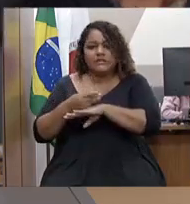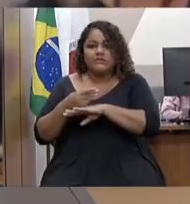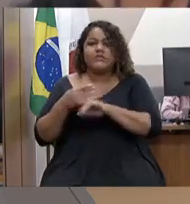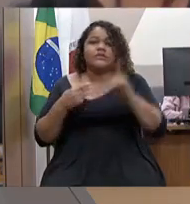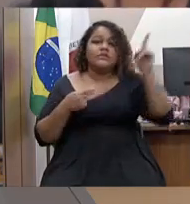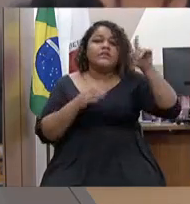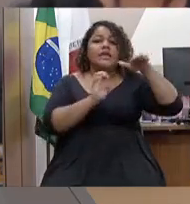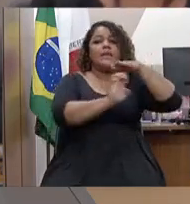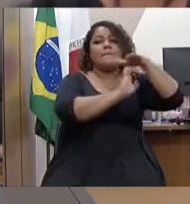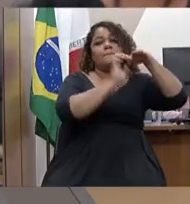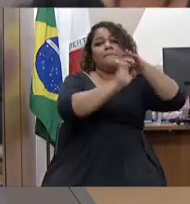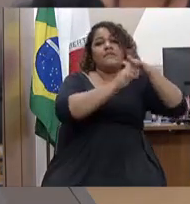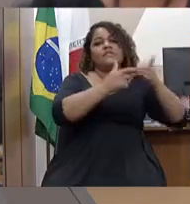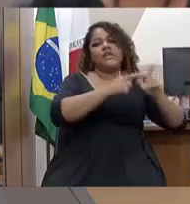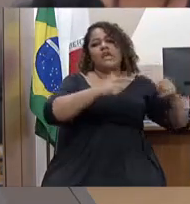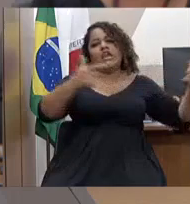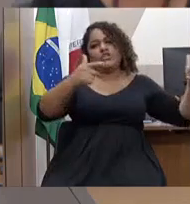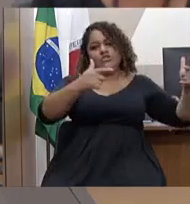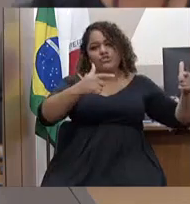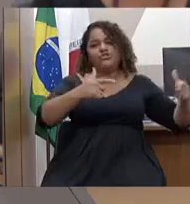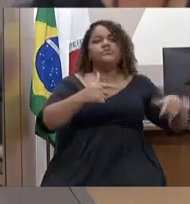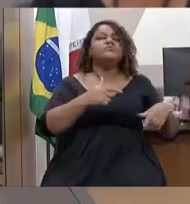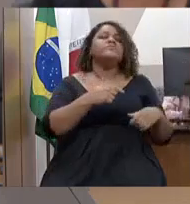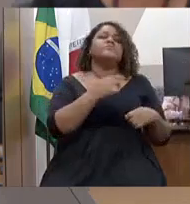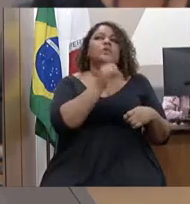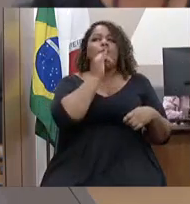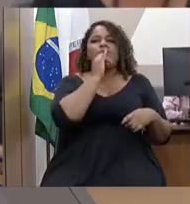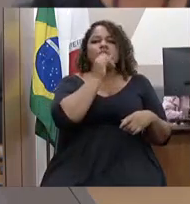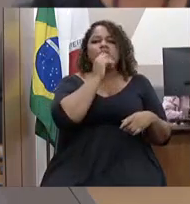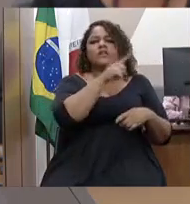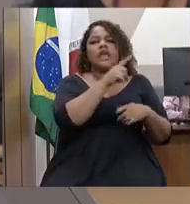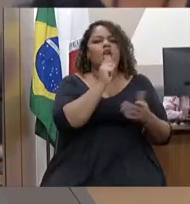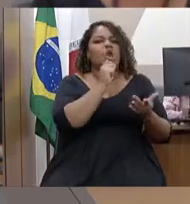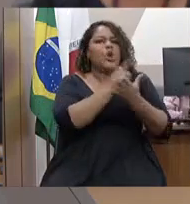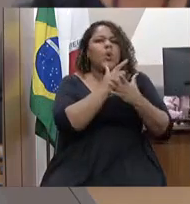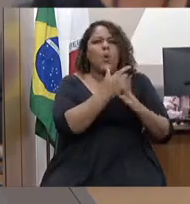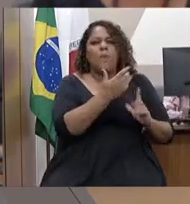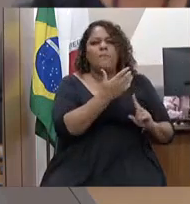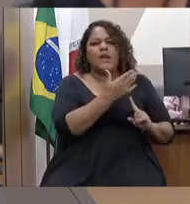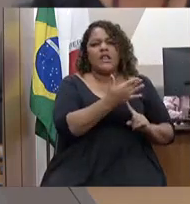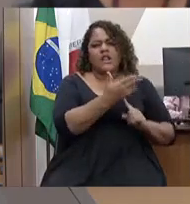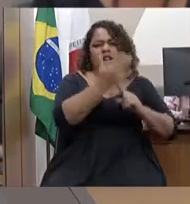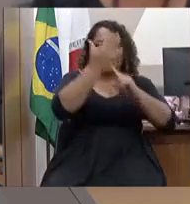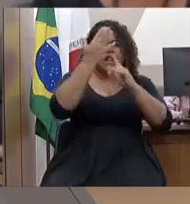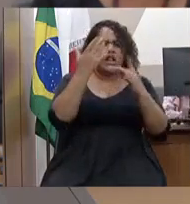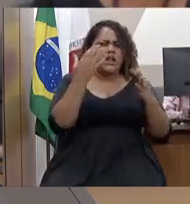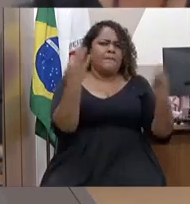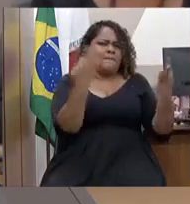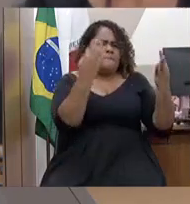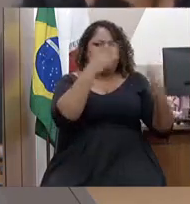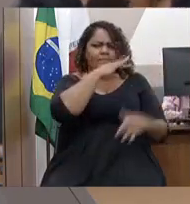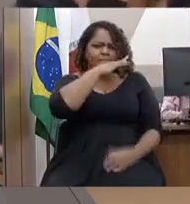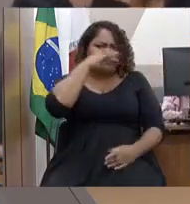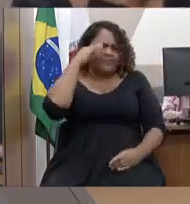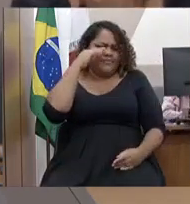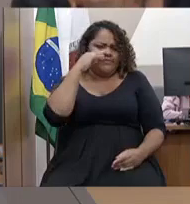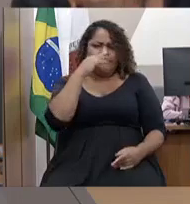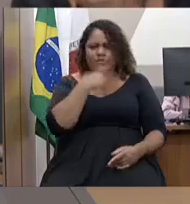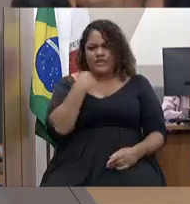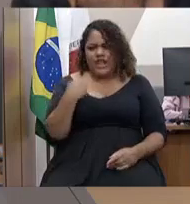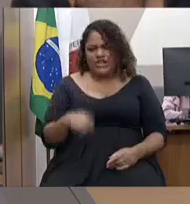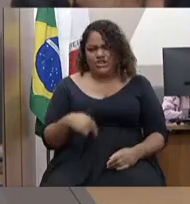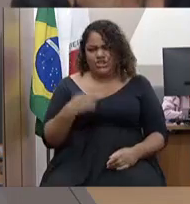a grande compra em vez de comprar uma máquina moderníssima lá da chinesa lá né dessas super modernas